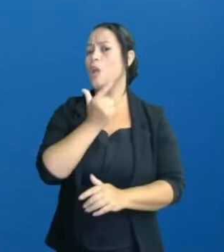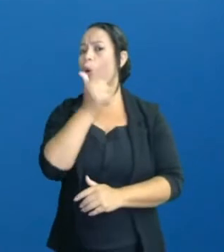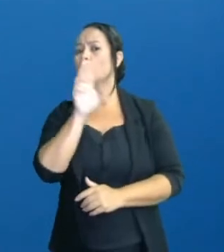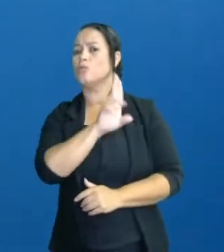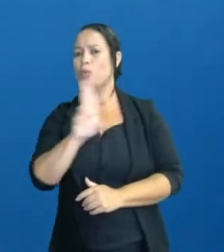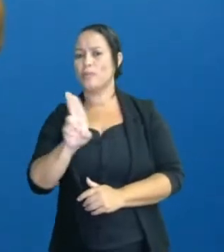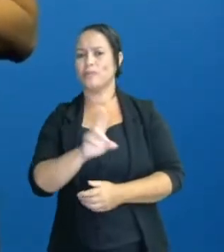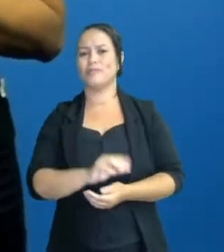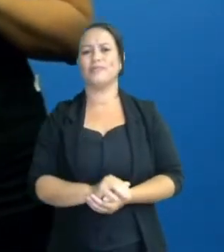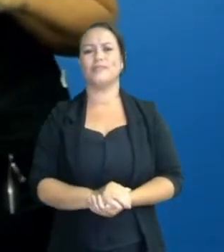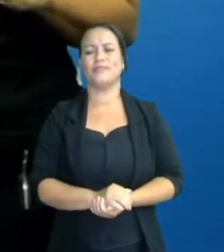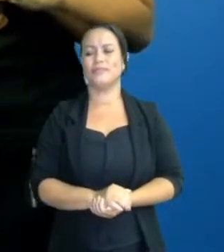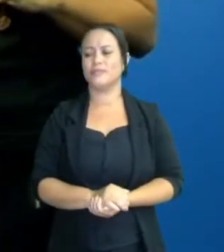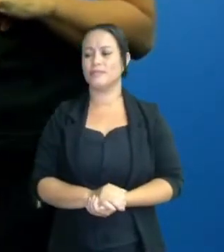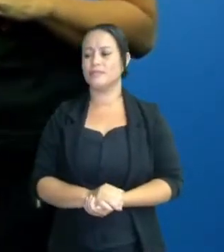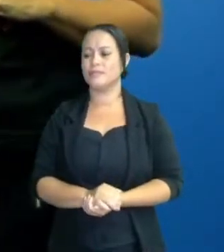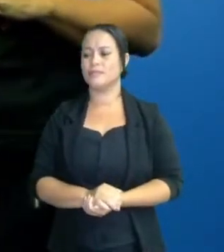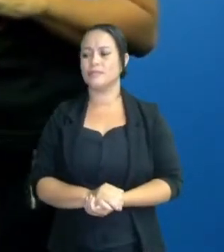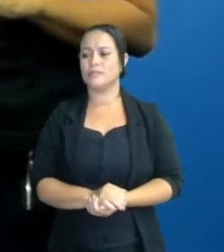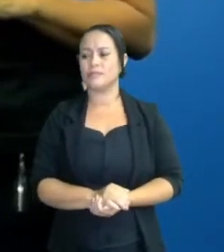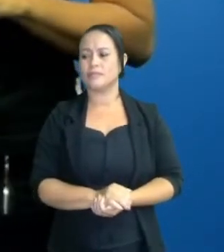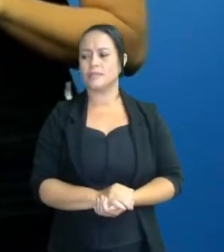nome.